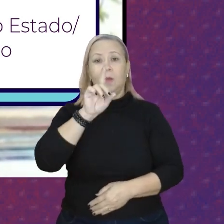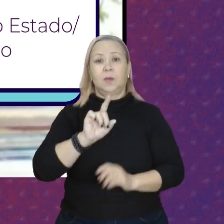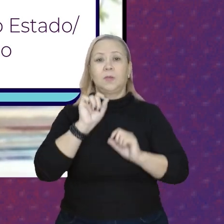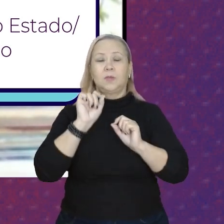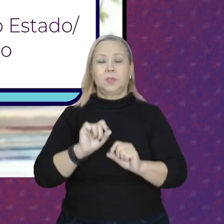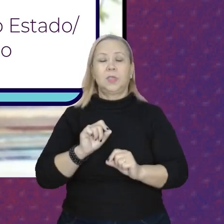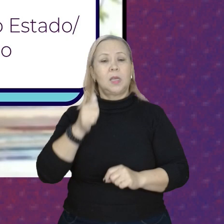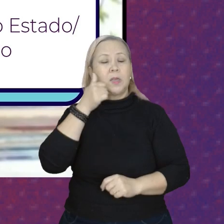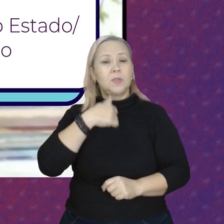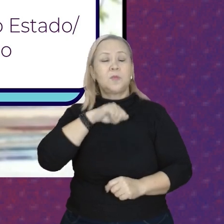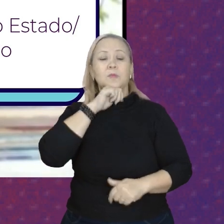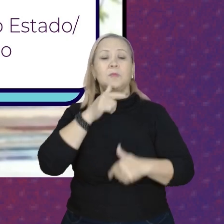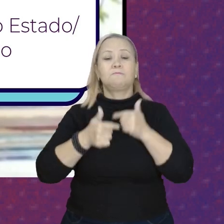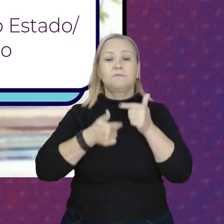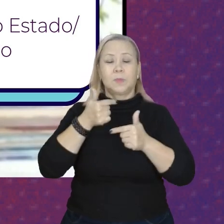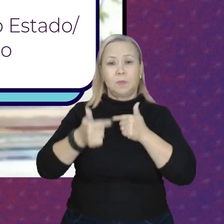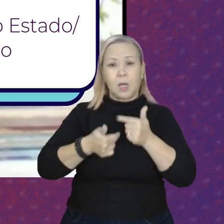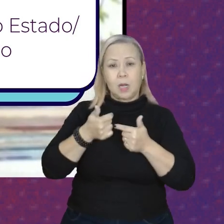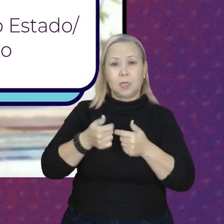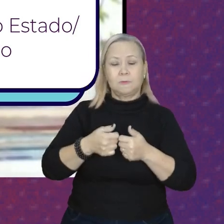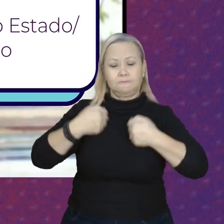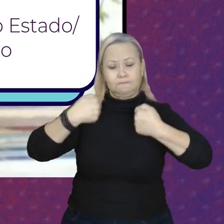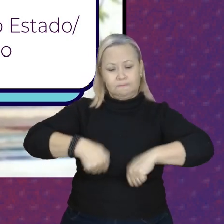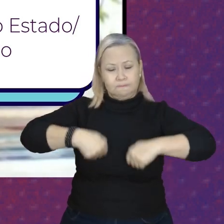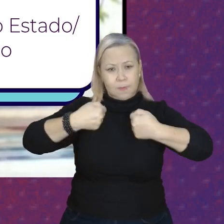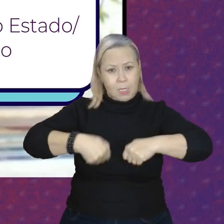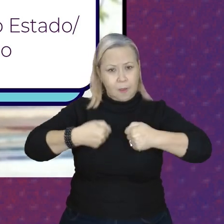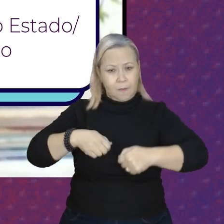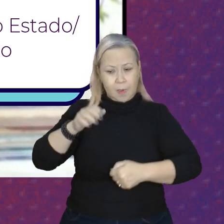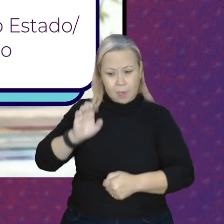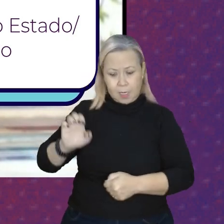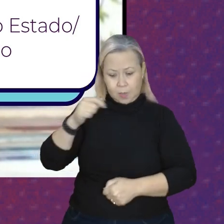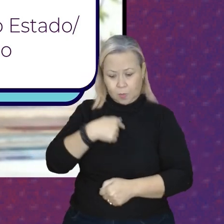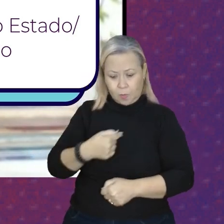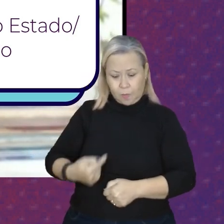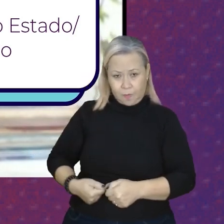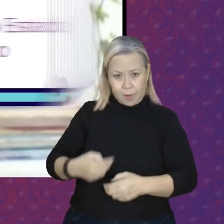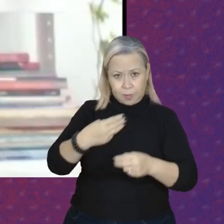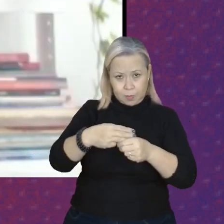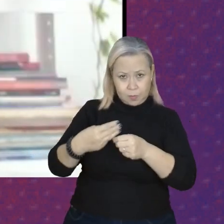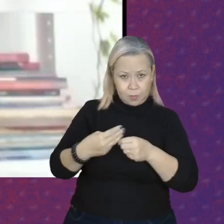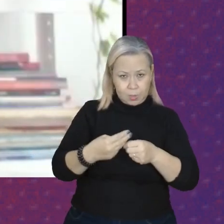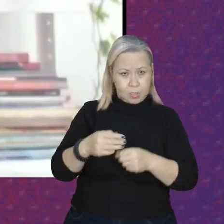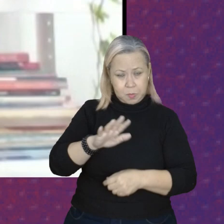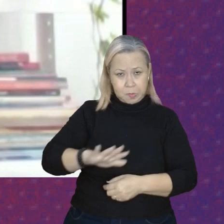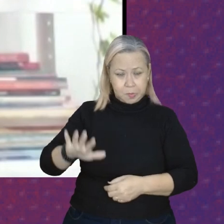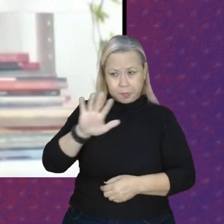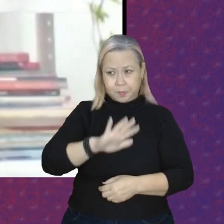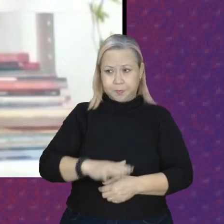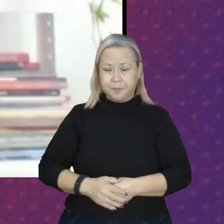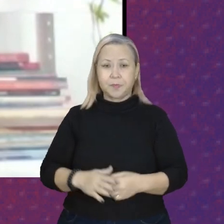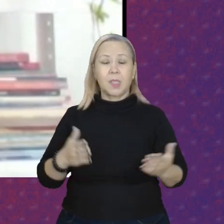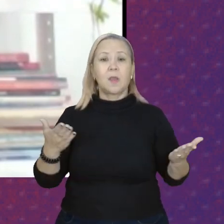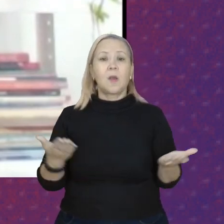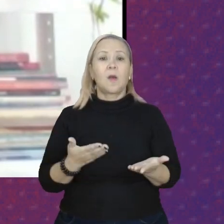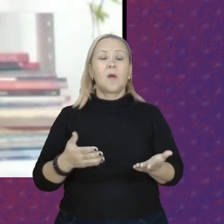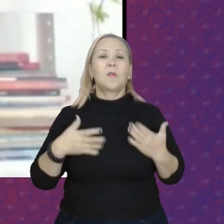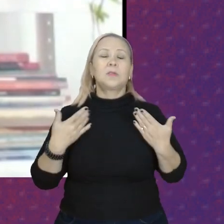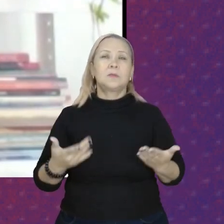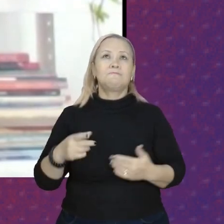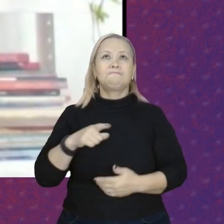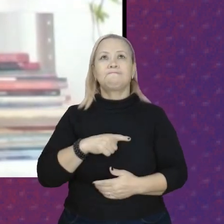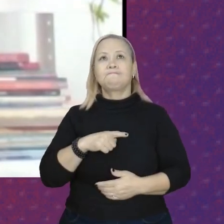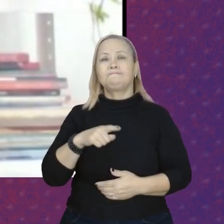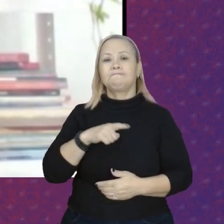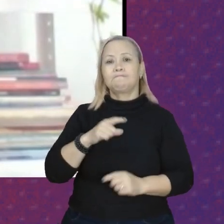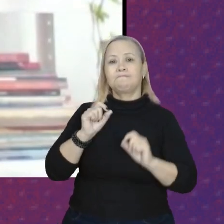mães trabalhadoras e é dever do Estado e dos municípios de ofertar. Hoje, então, nós temos